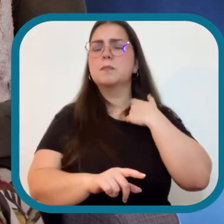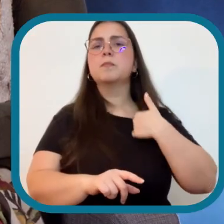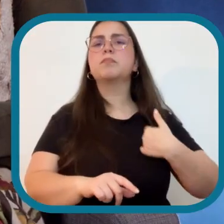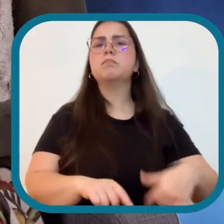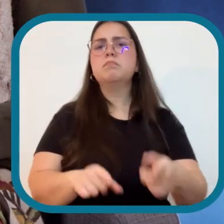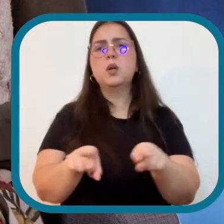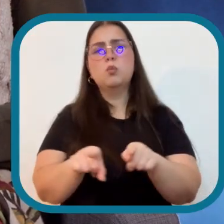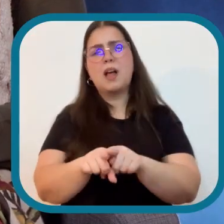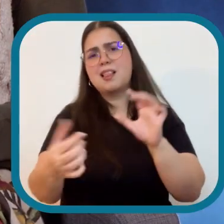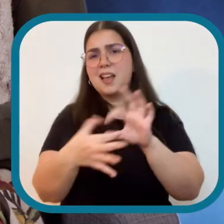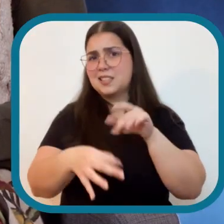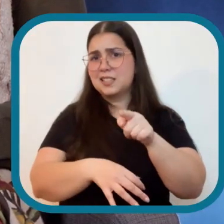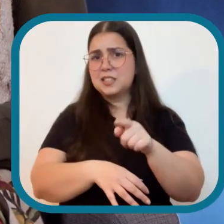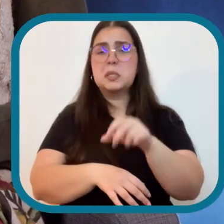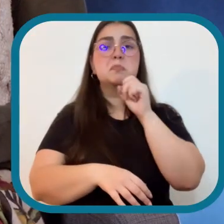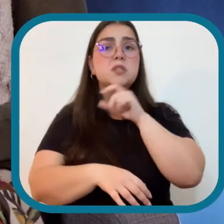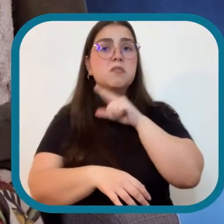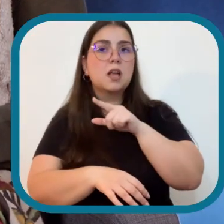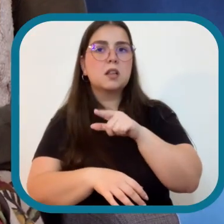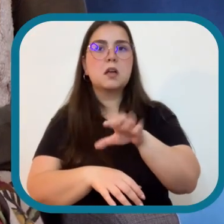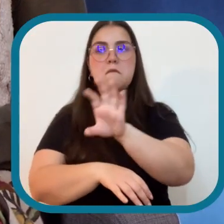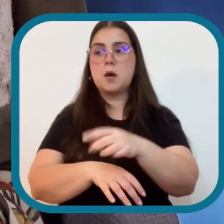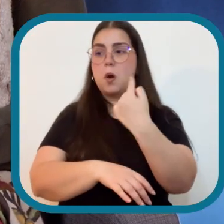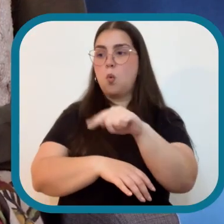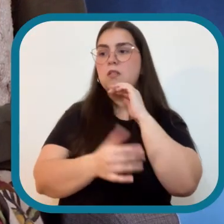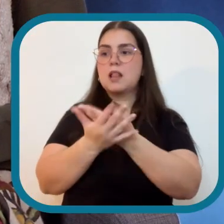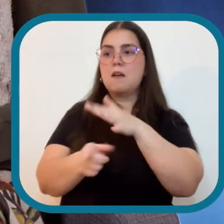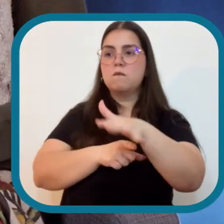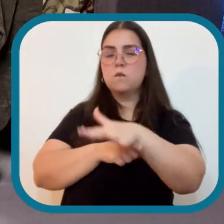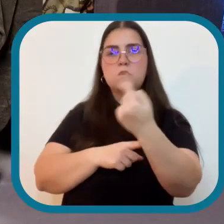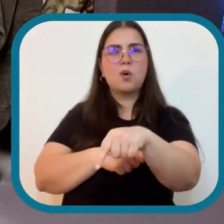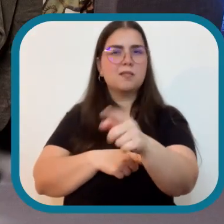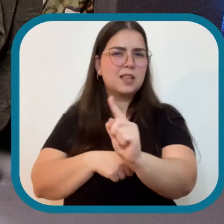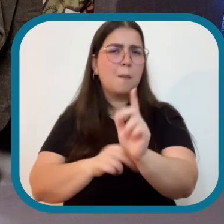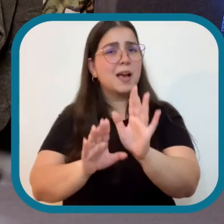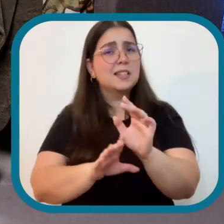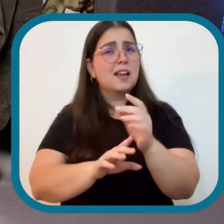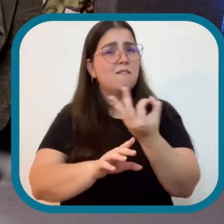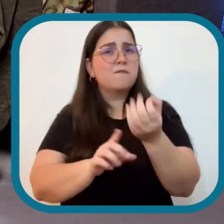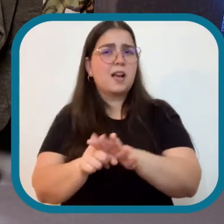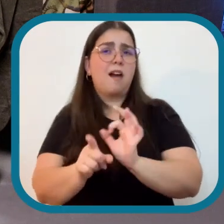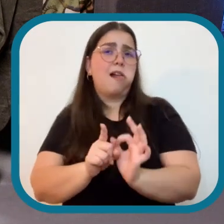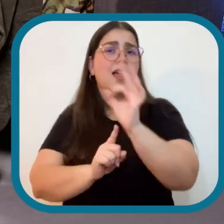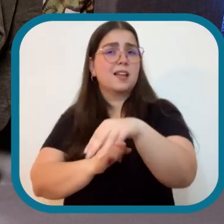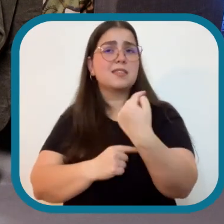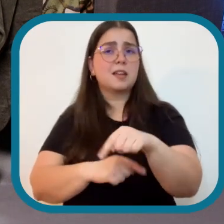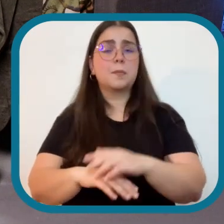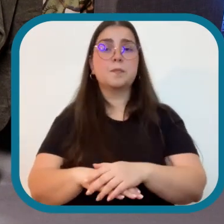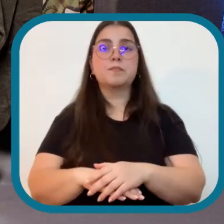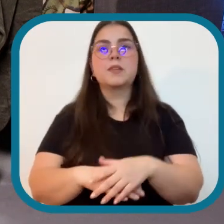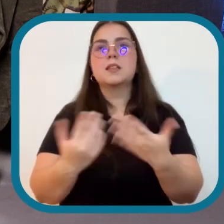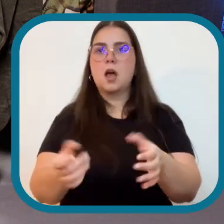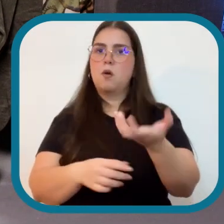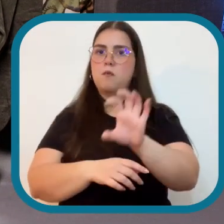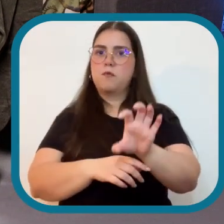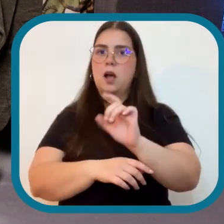que tem um bocadinho que ver com isso. Provavelmente não é o único fator influenciador, mas é um dos, sem dúvida. De que forma então